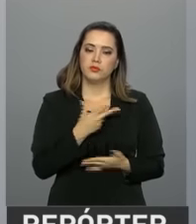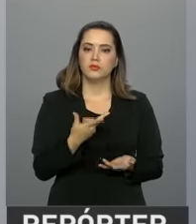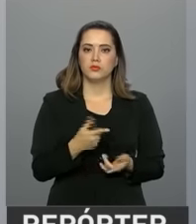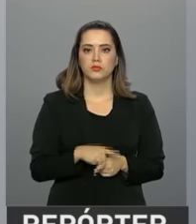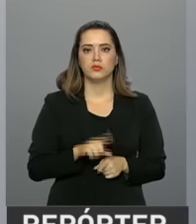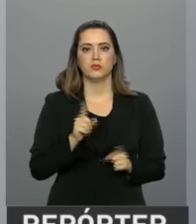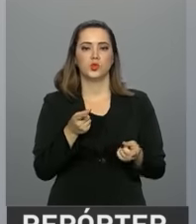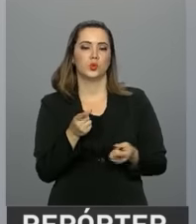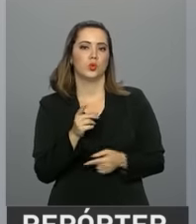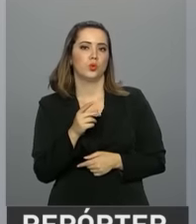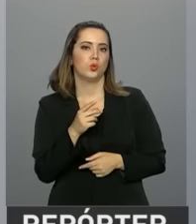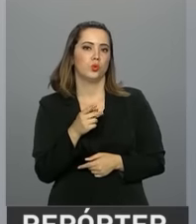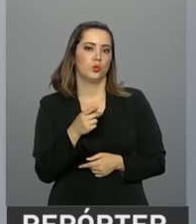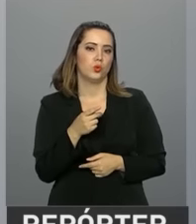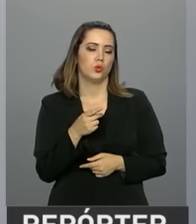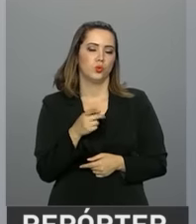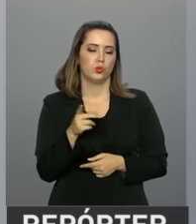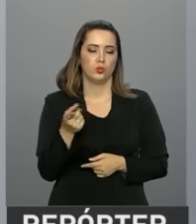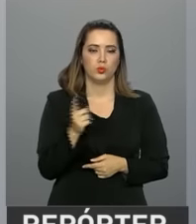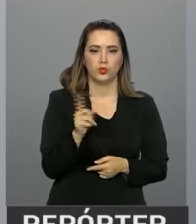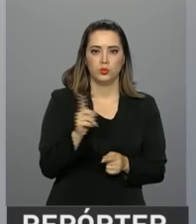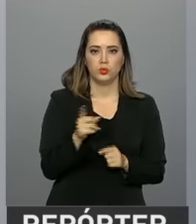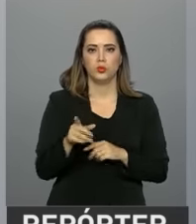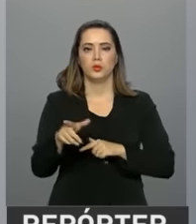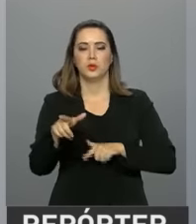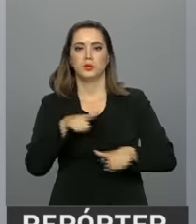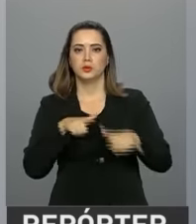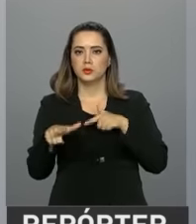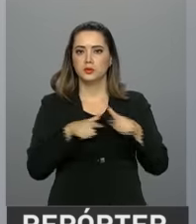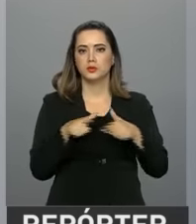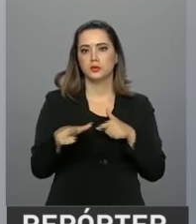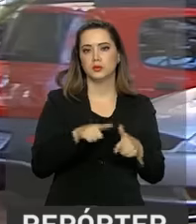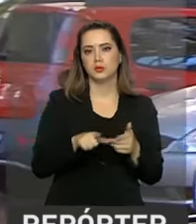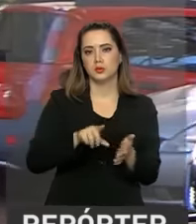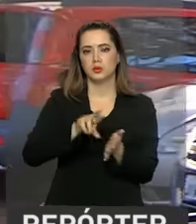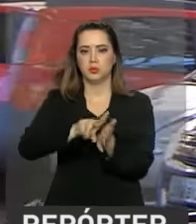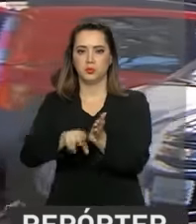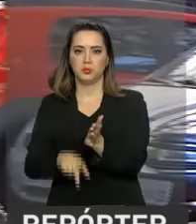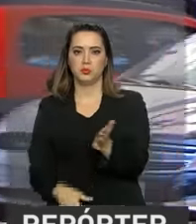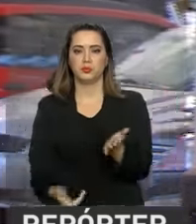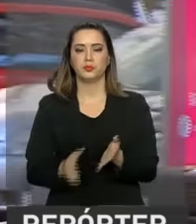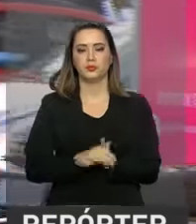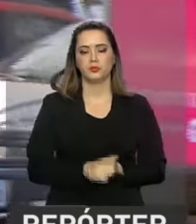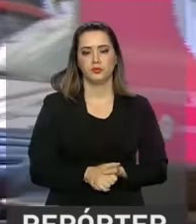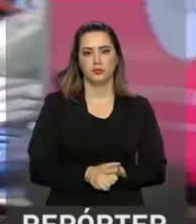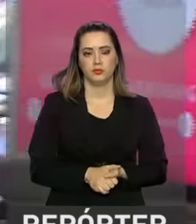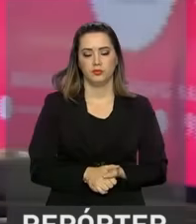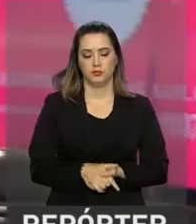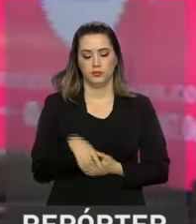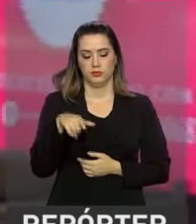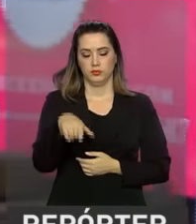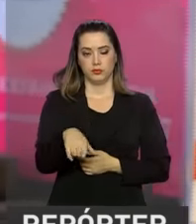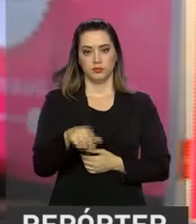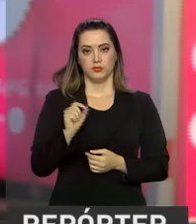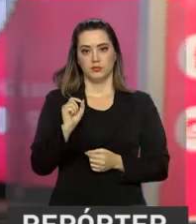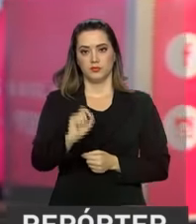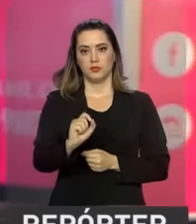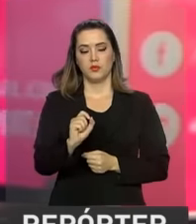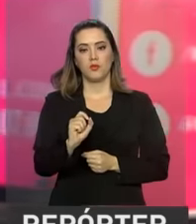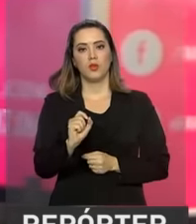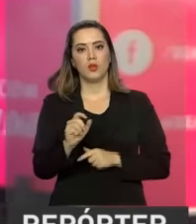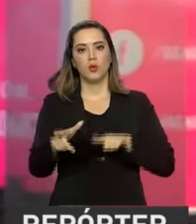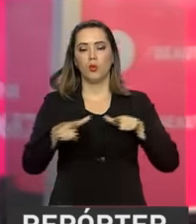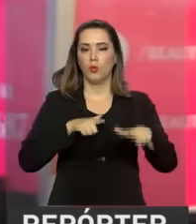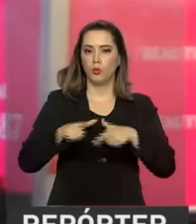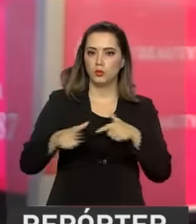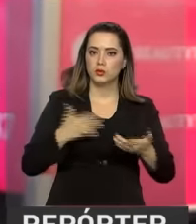tratamento informal das grandes e médias organizações. Os setores de serviços e agropecuária foram os